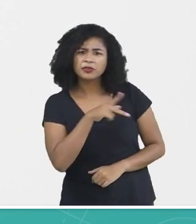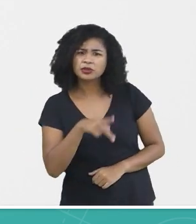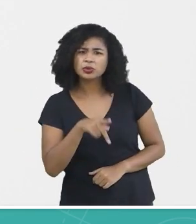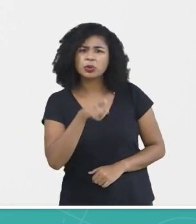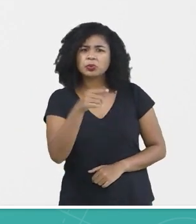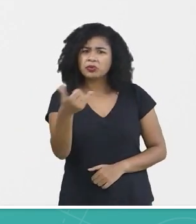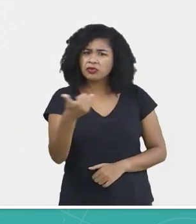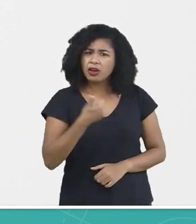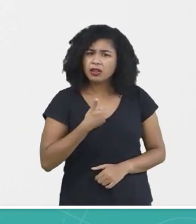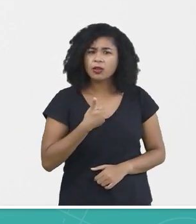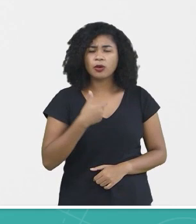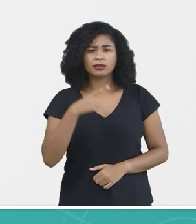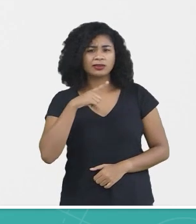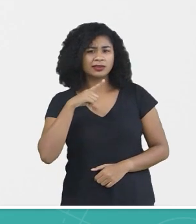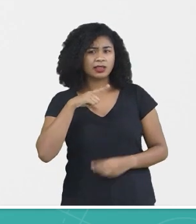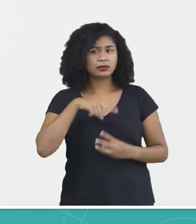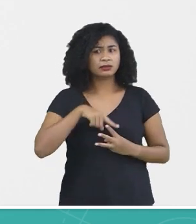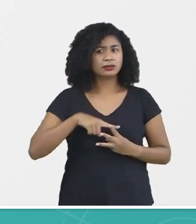retas concorrentes e